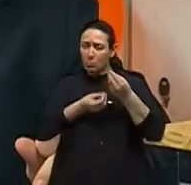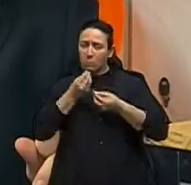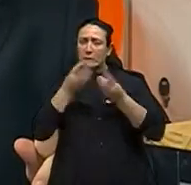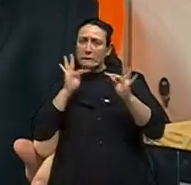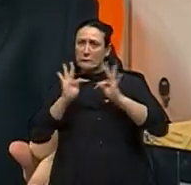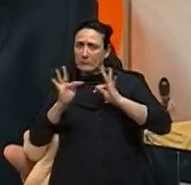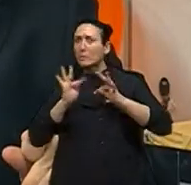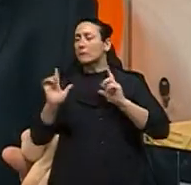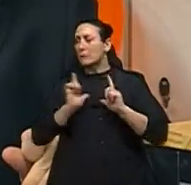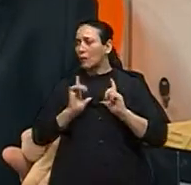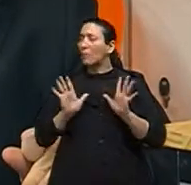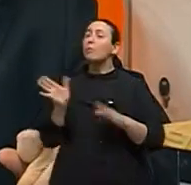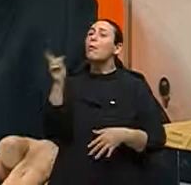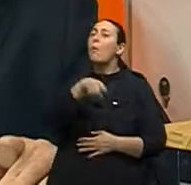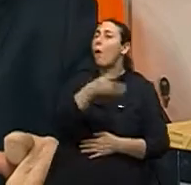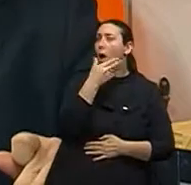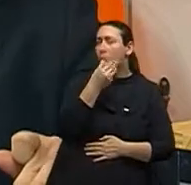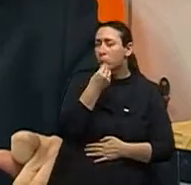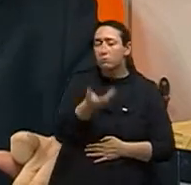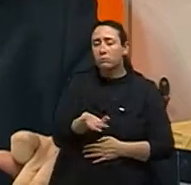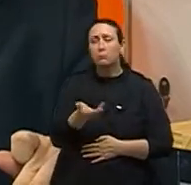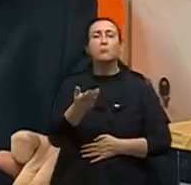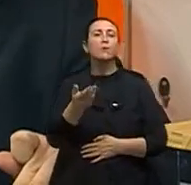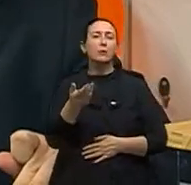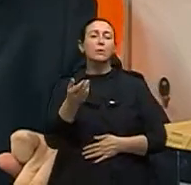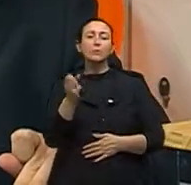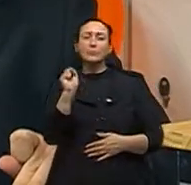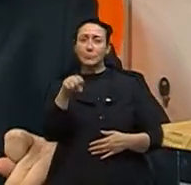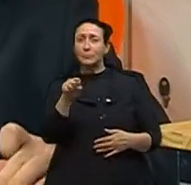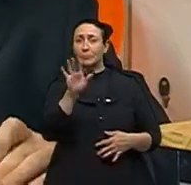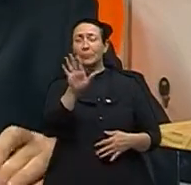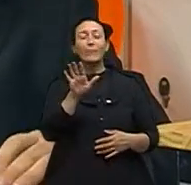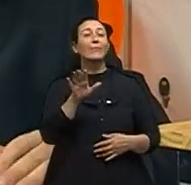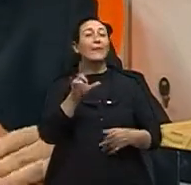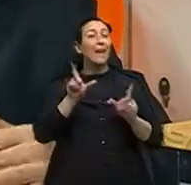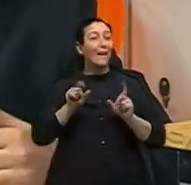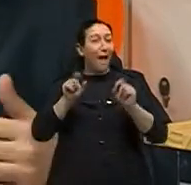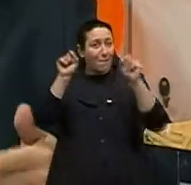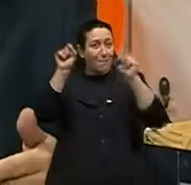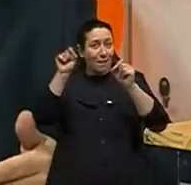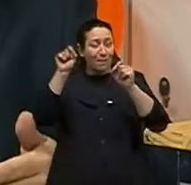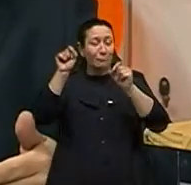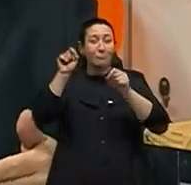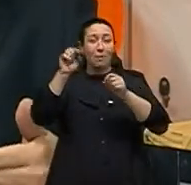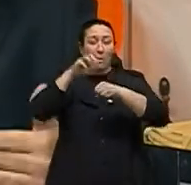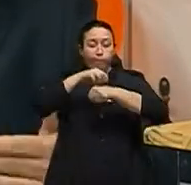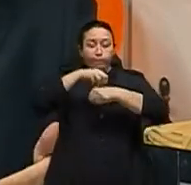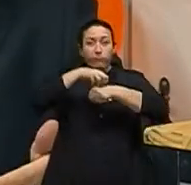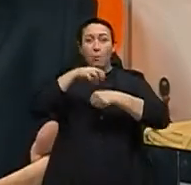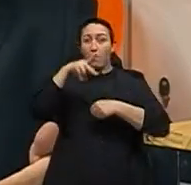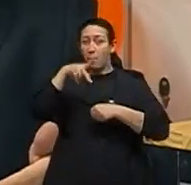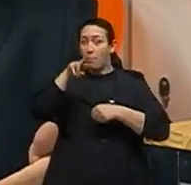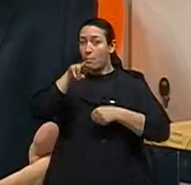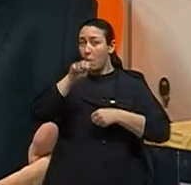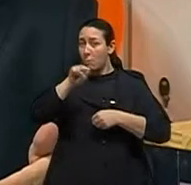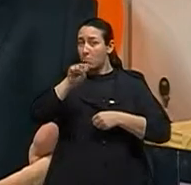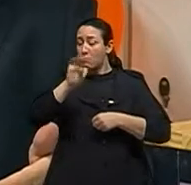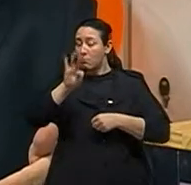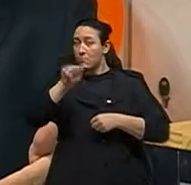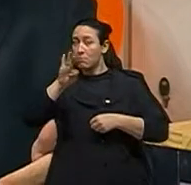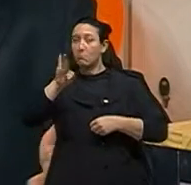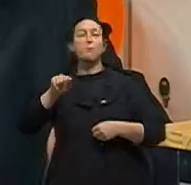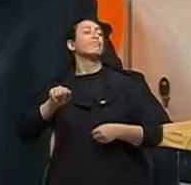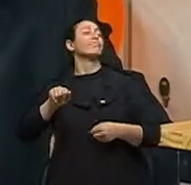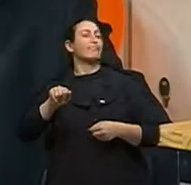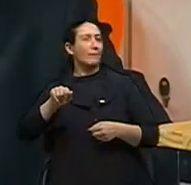câncer de próstata tá a idade é um dos principais fatores de risco tanto que a recomendação para que se faça exames de